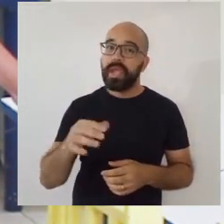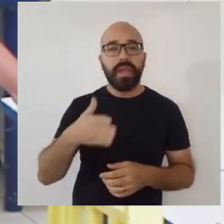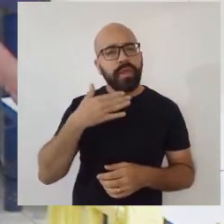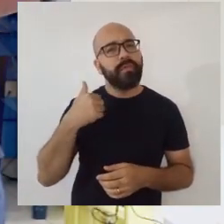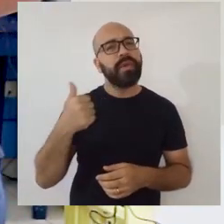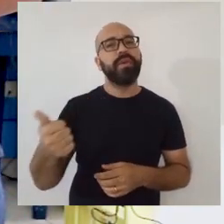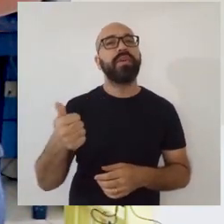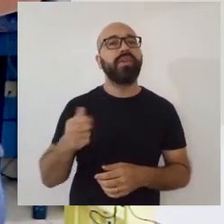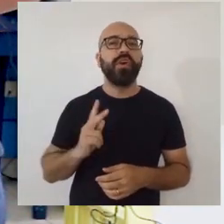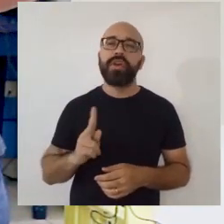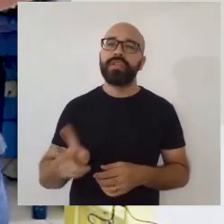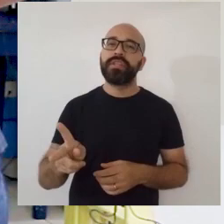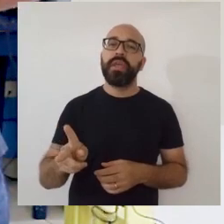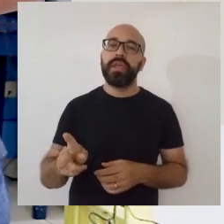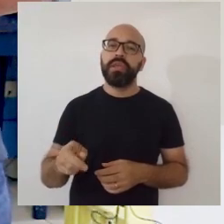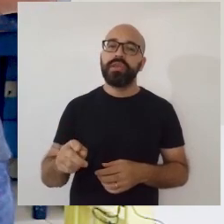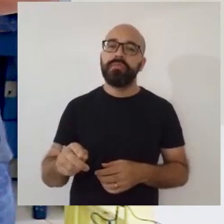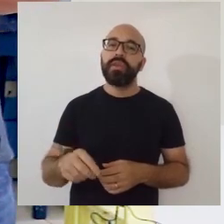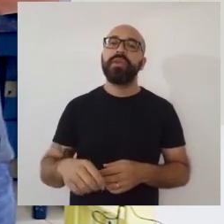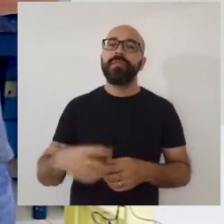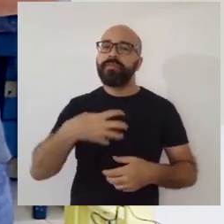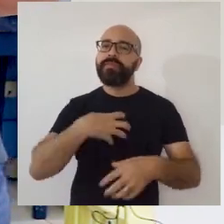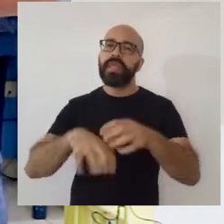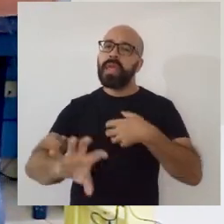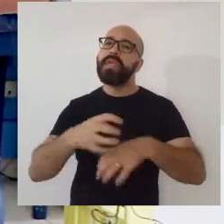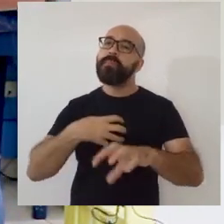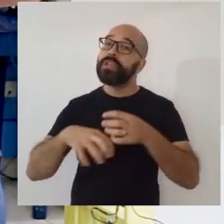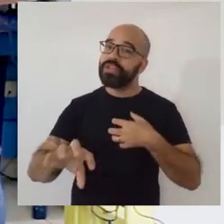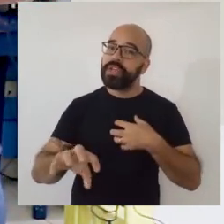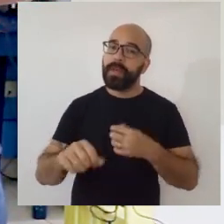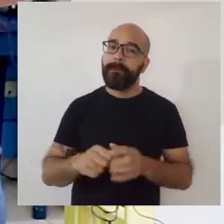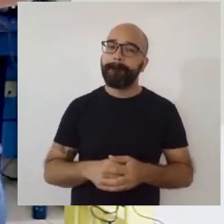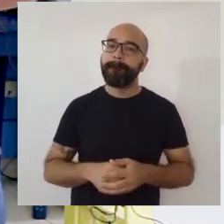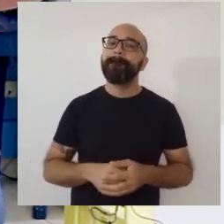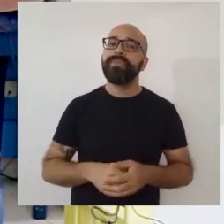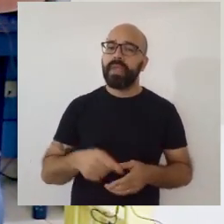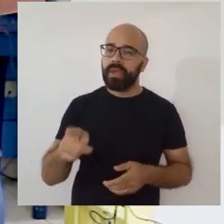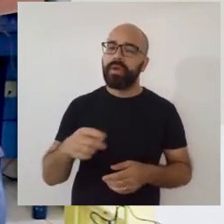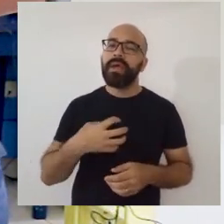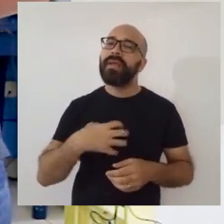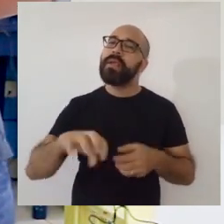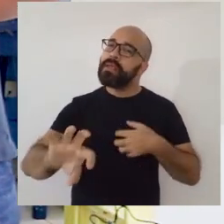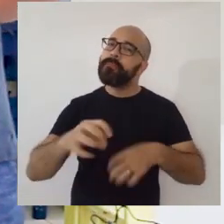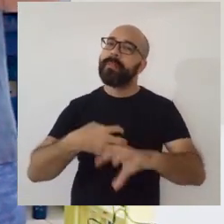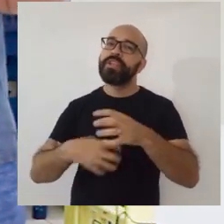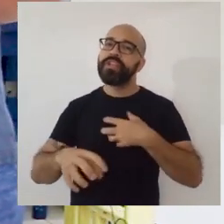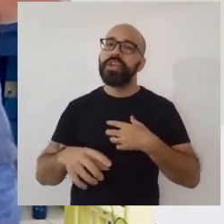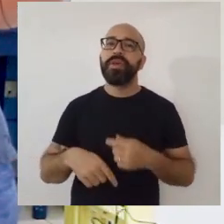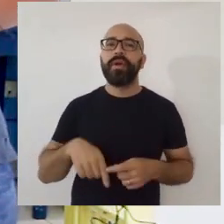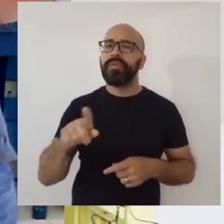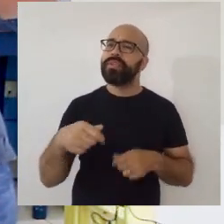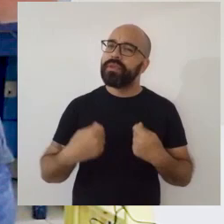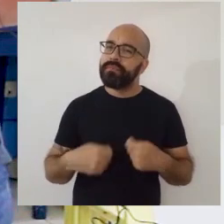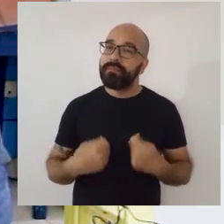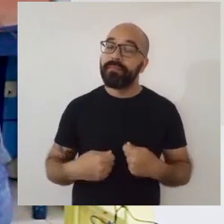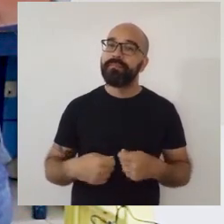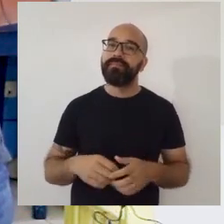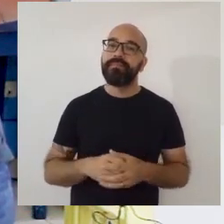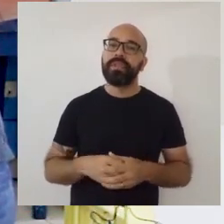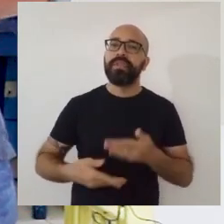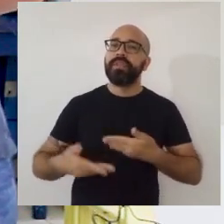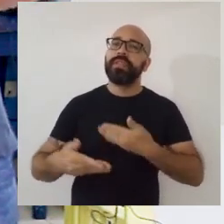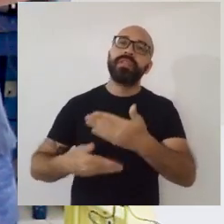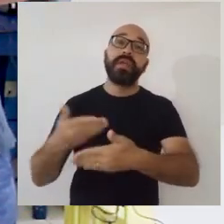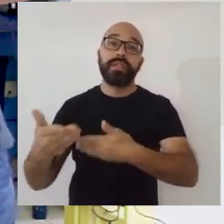empatia. Empatia, acho que você deve tratar as pessoas da mesma maneira que elas te tratam,